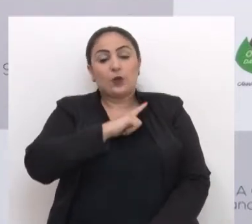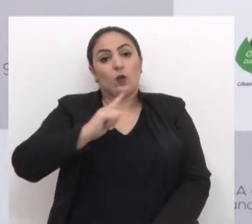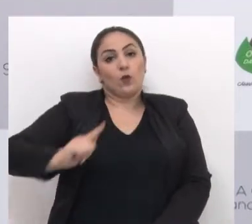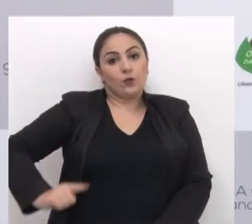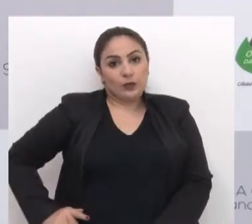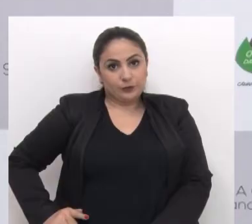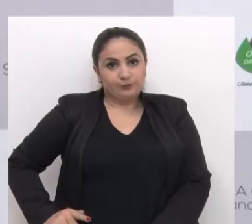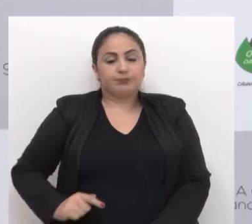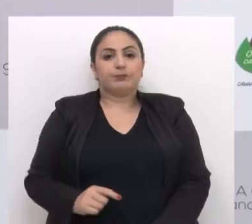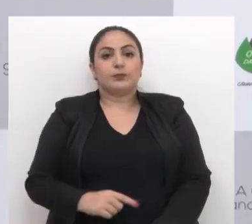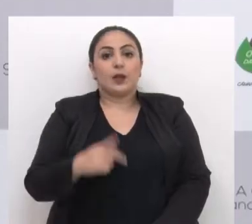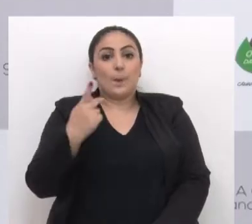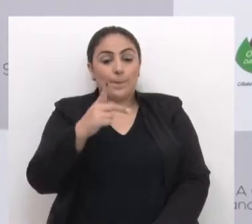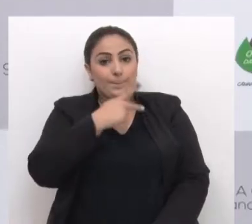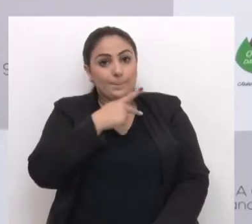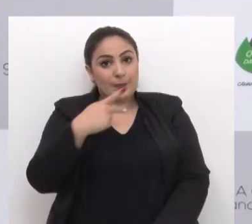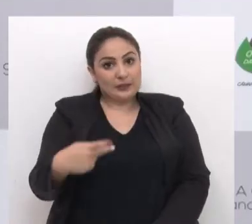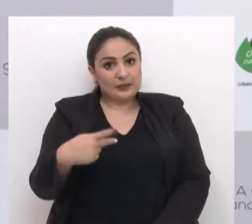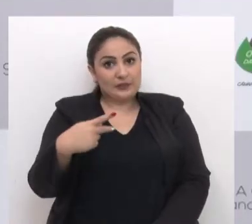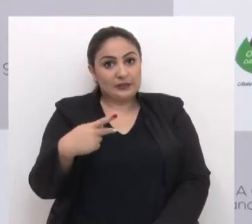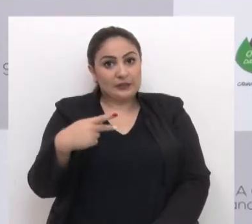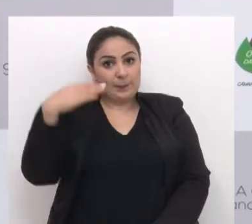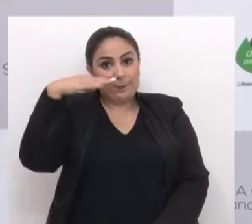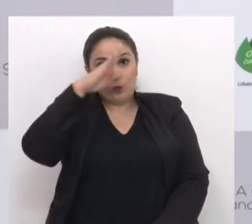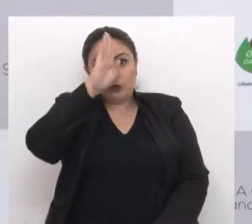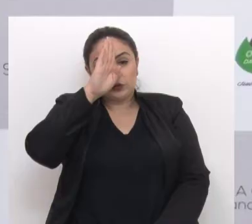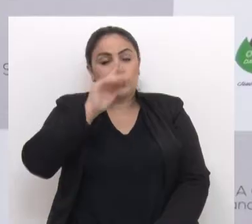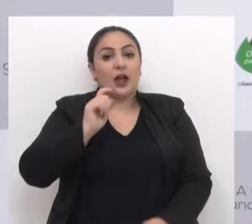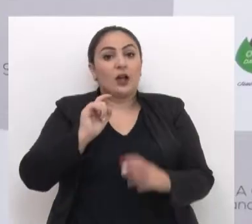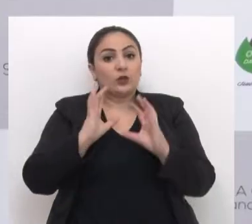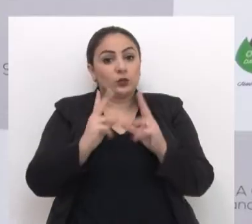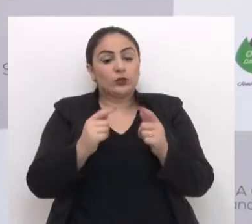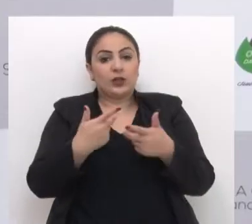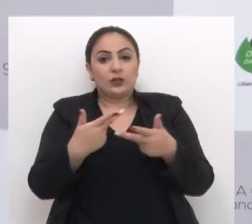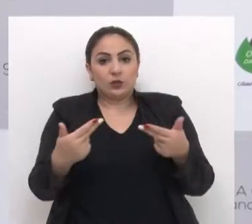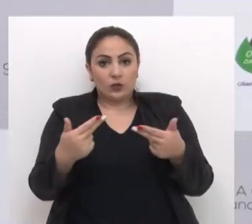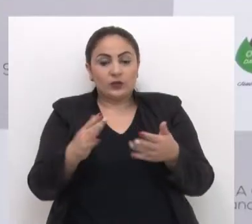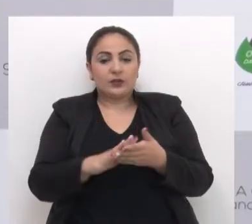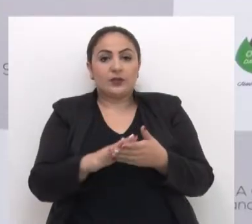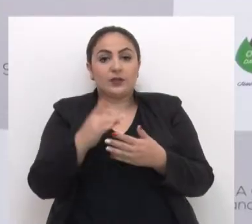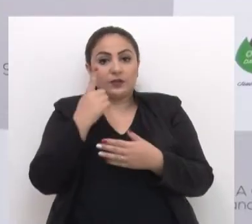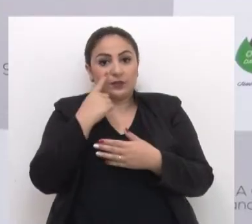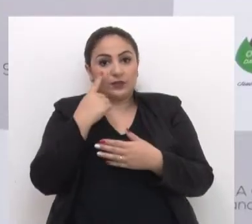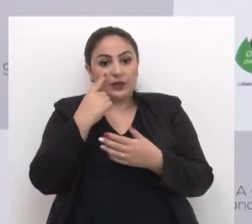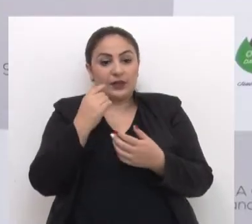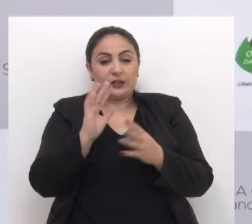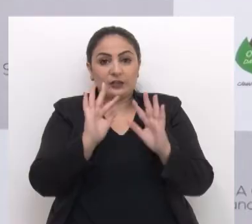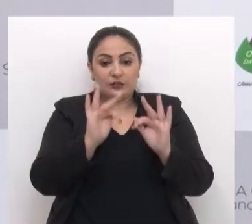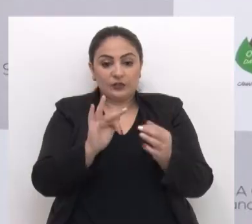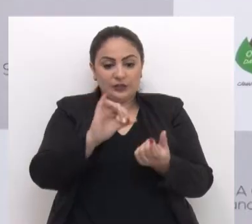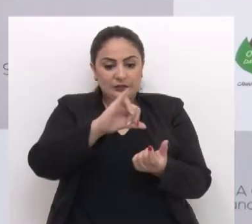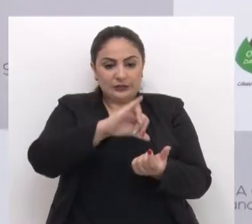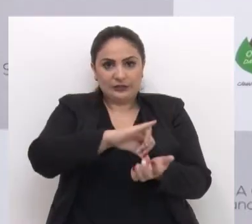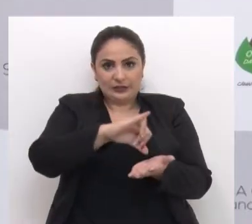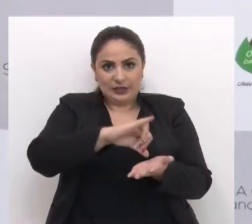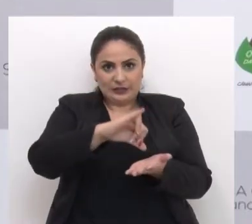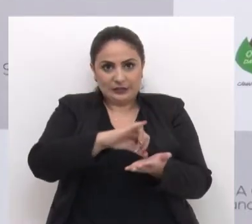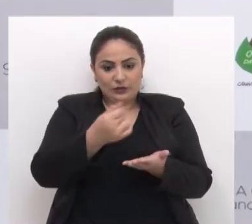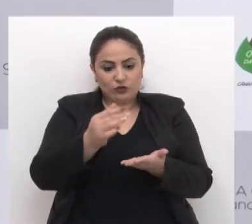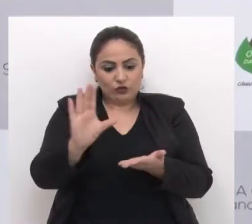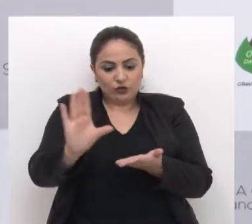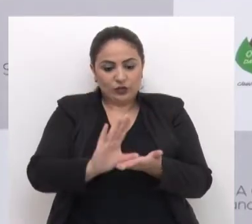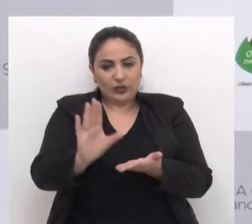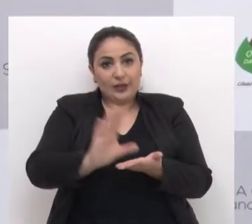pelo governo. Para o presidente Jair Bolsonaro, as medidas vão permitir a descentralização de recursos